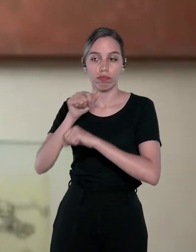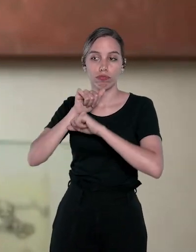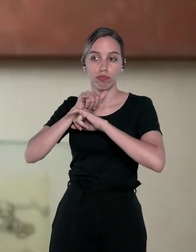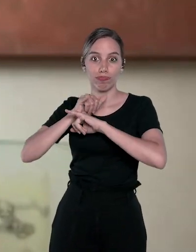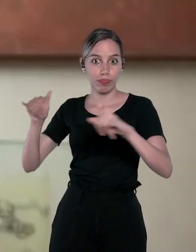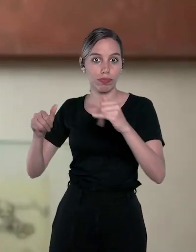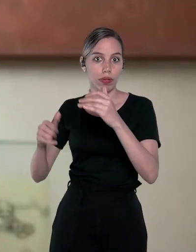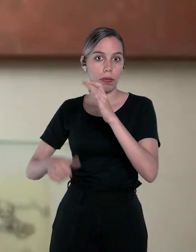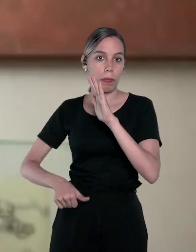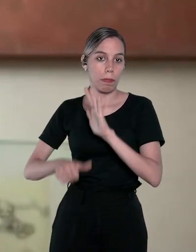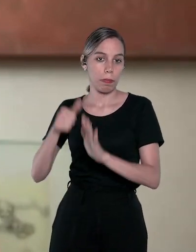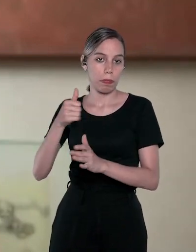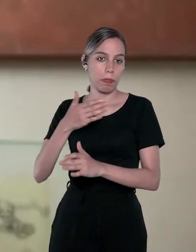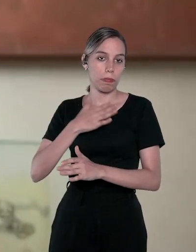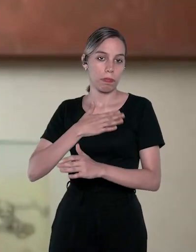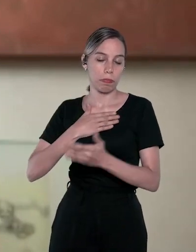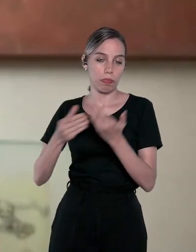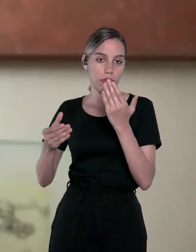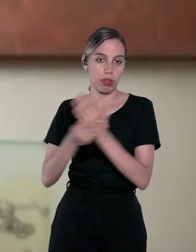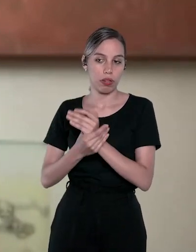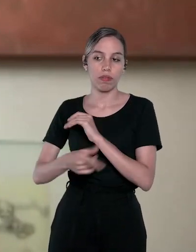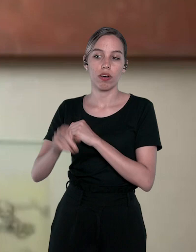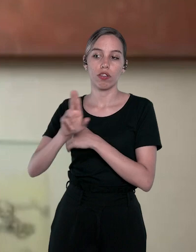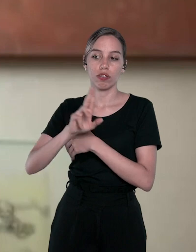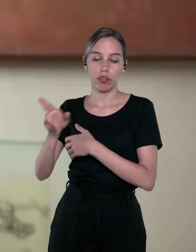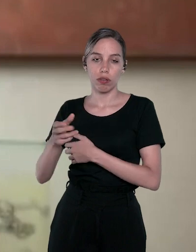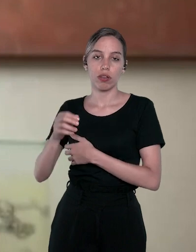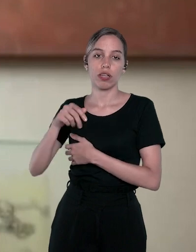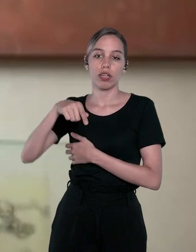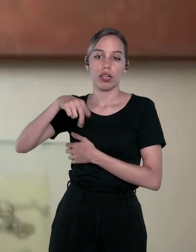que explica o título.